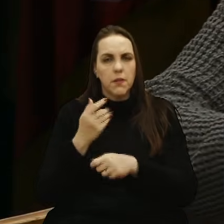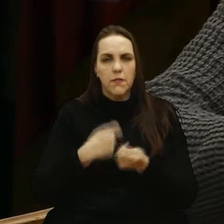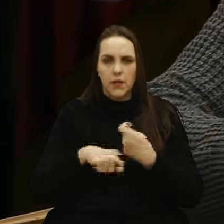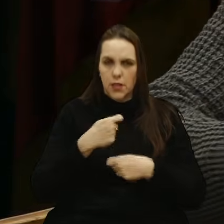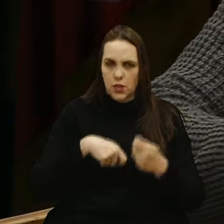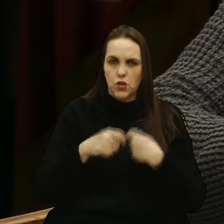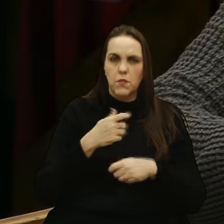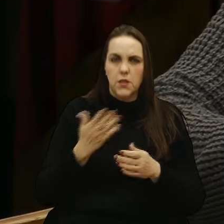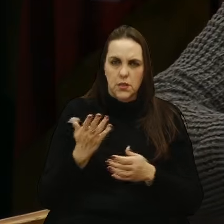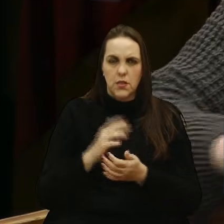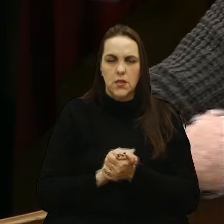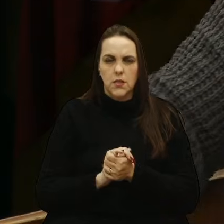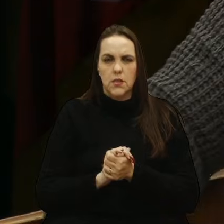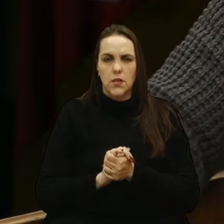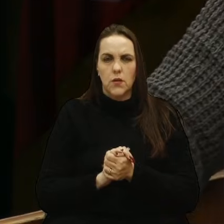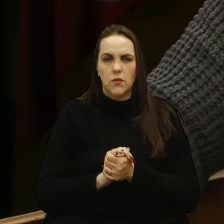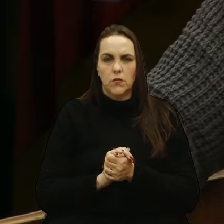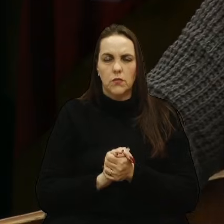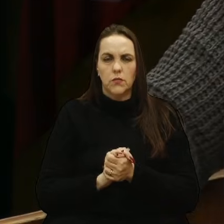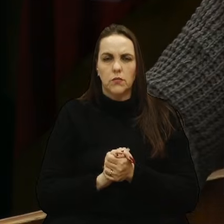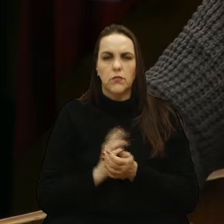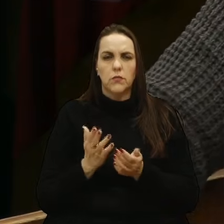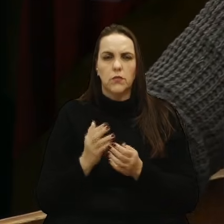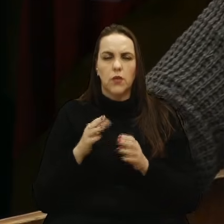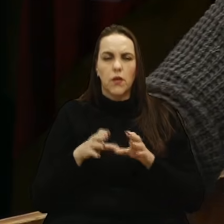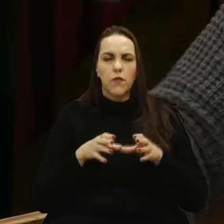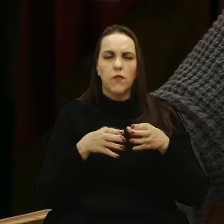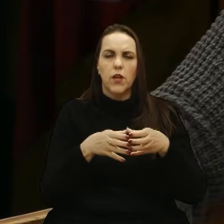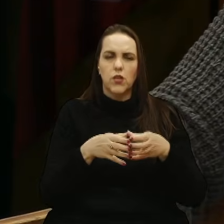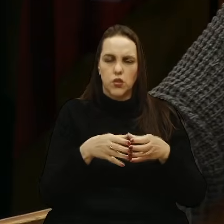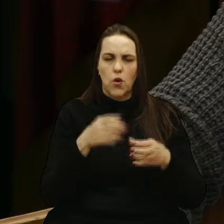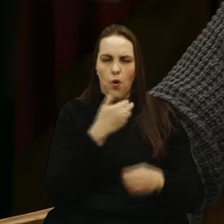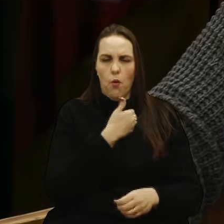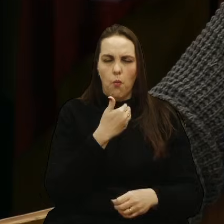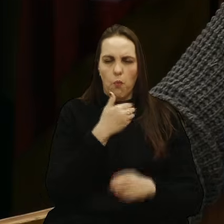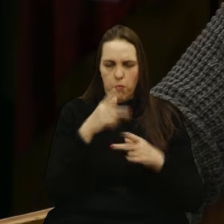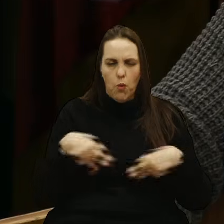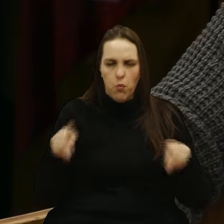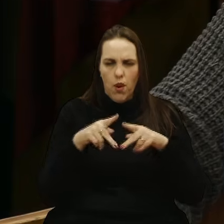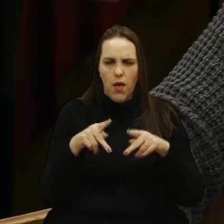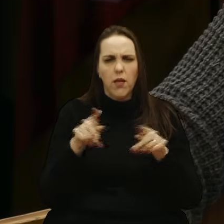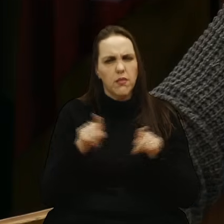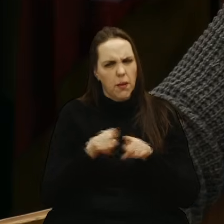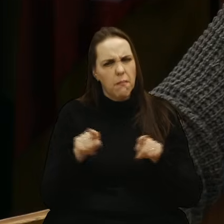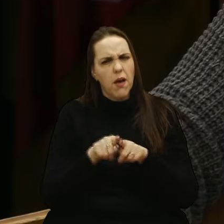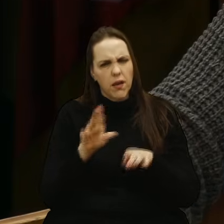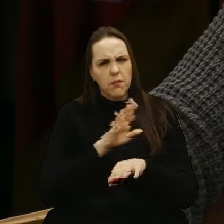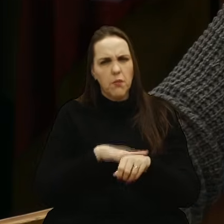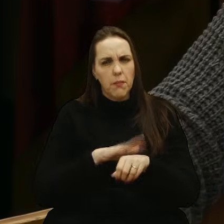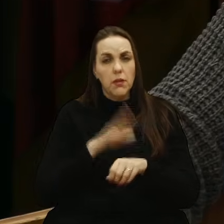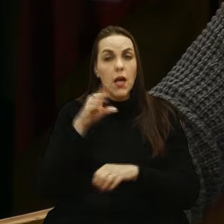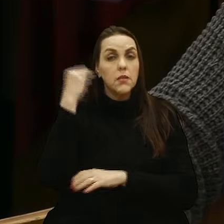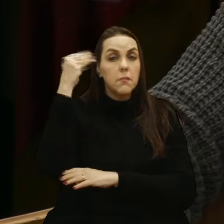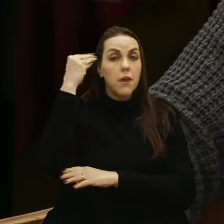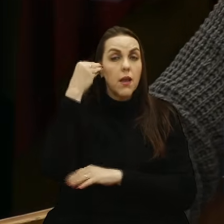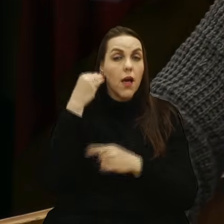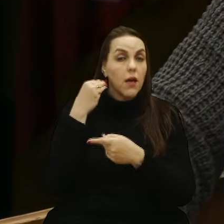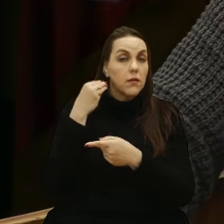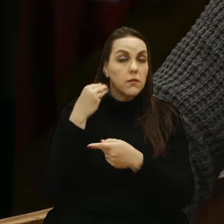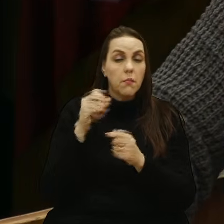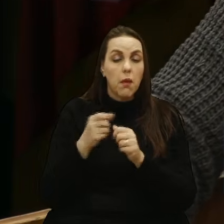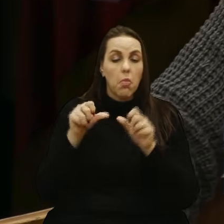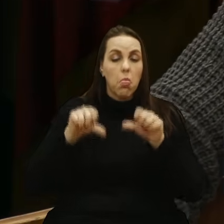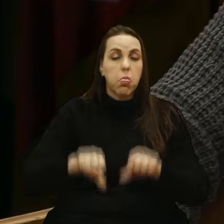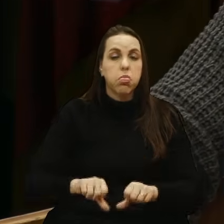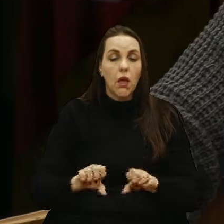administração da Frente Popular, que também nos coloque, em algum momento, né, quais foram as experiências para sucatear